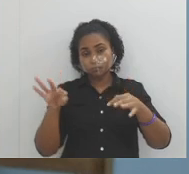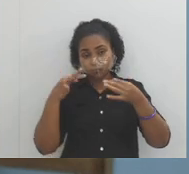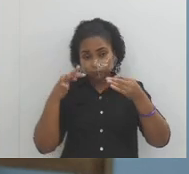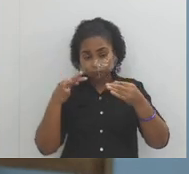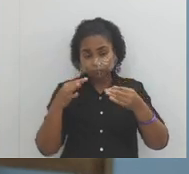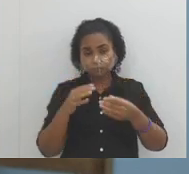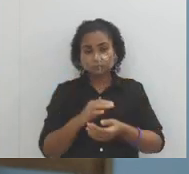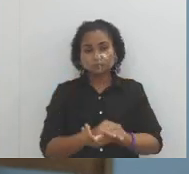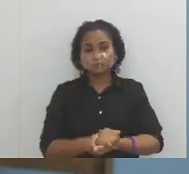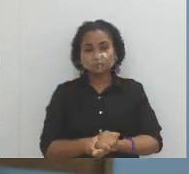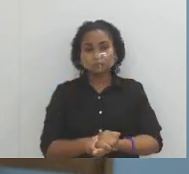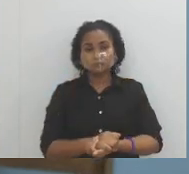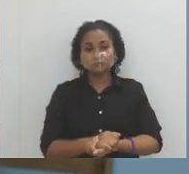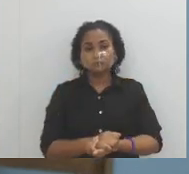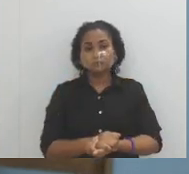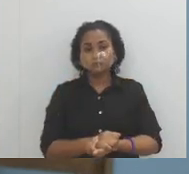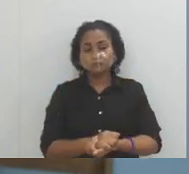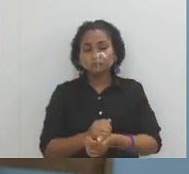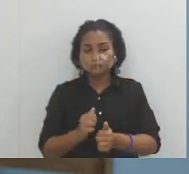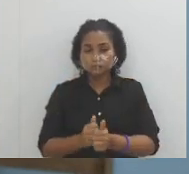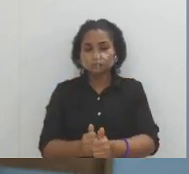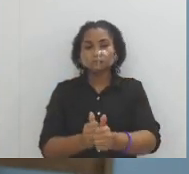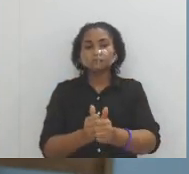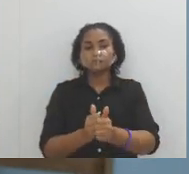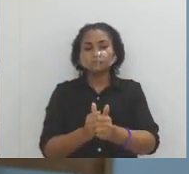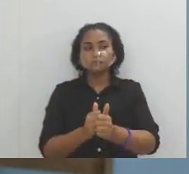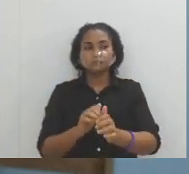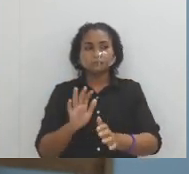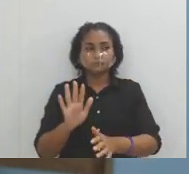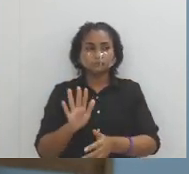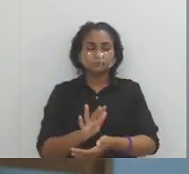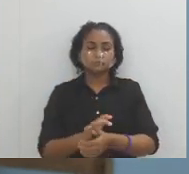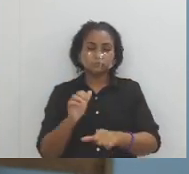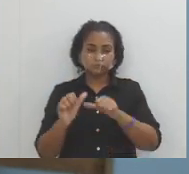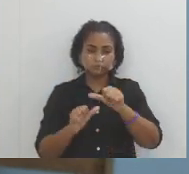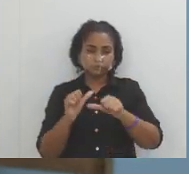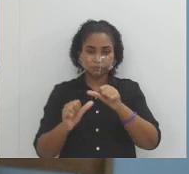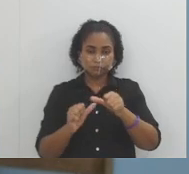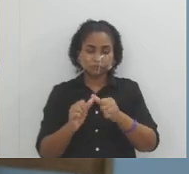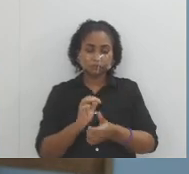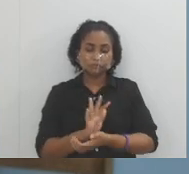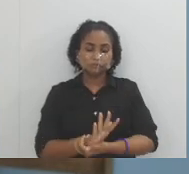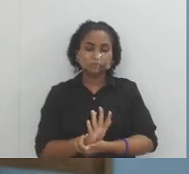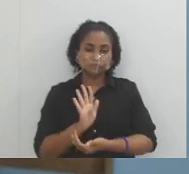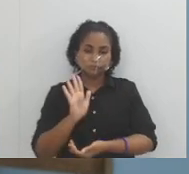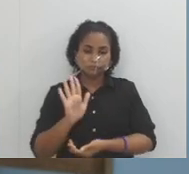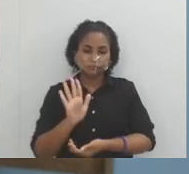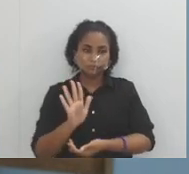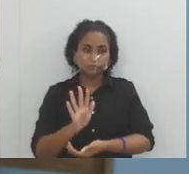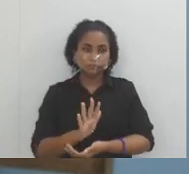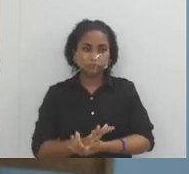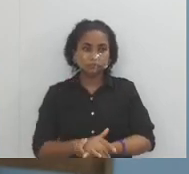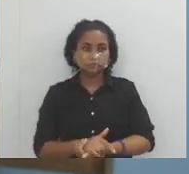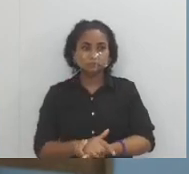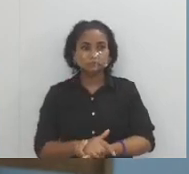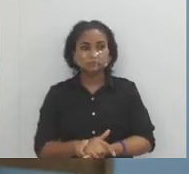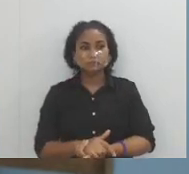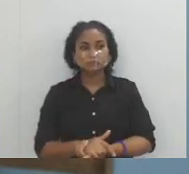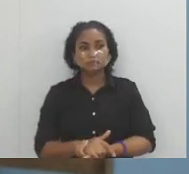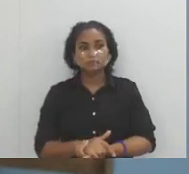ser acompanhado por... Deixa eu tirar esse tracinho. Fica melhor assim, para você